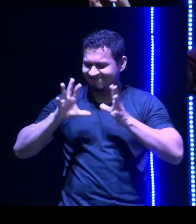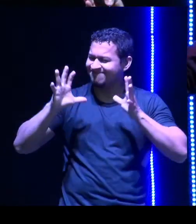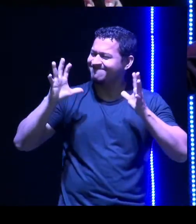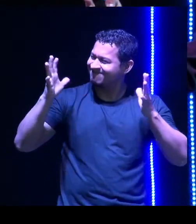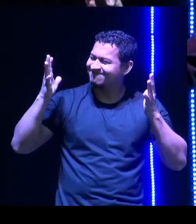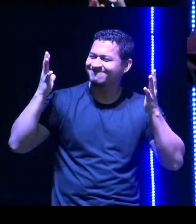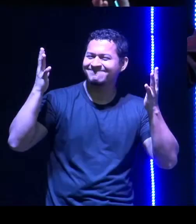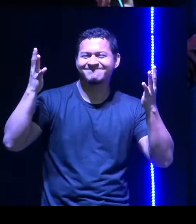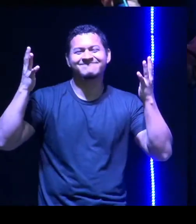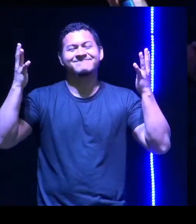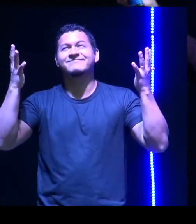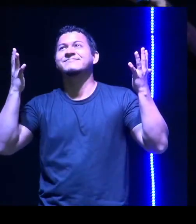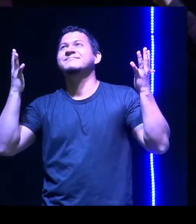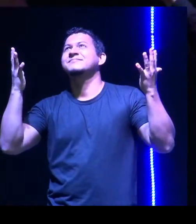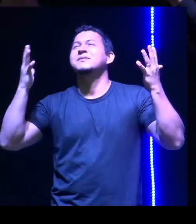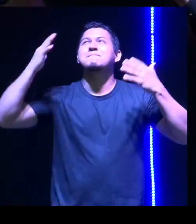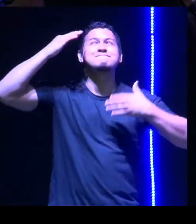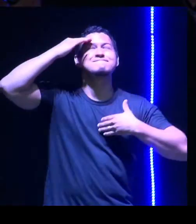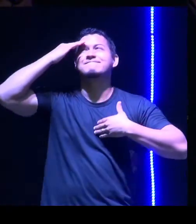livres.